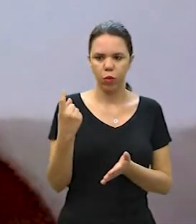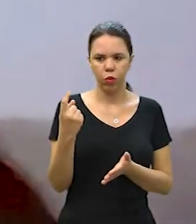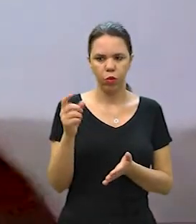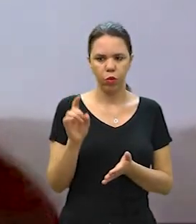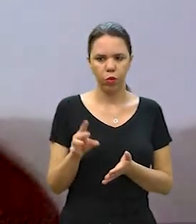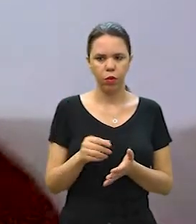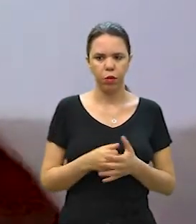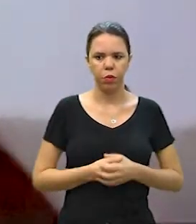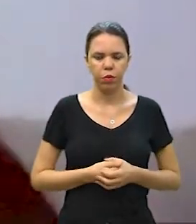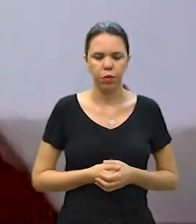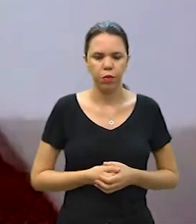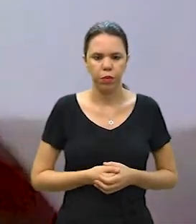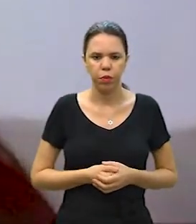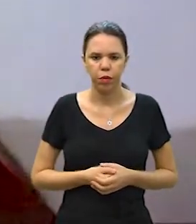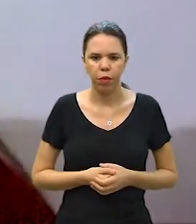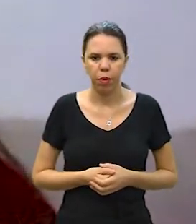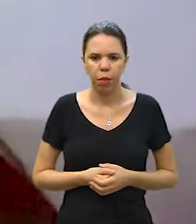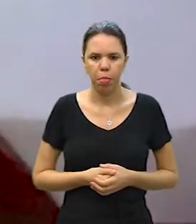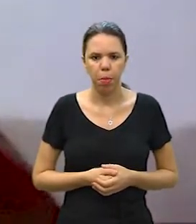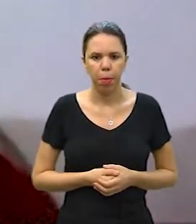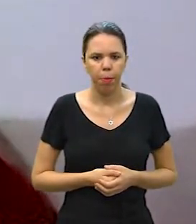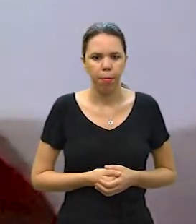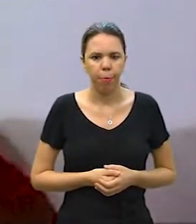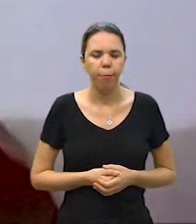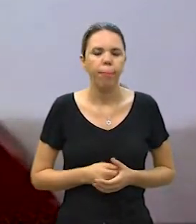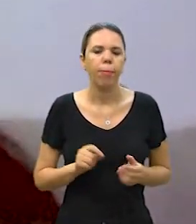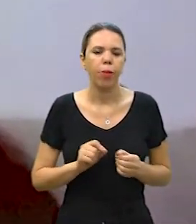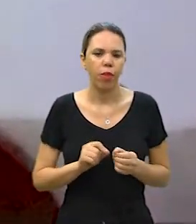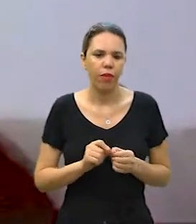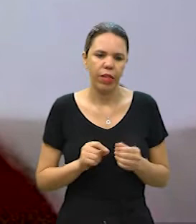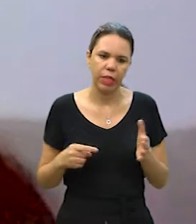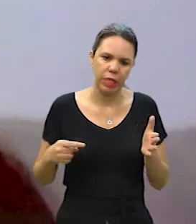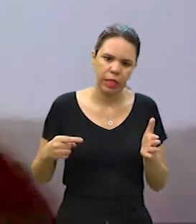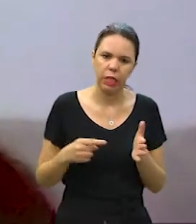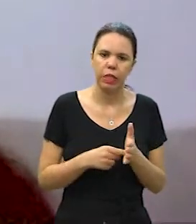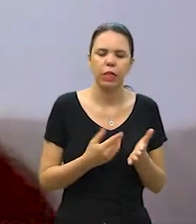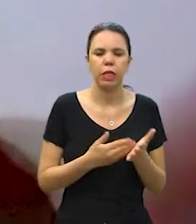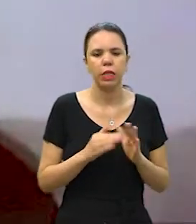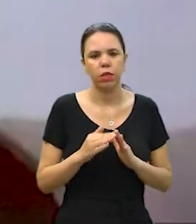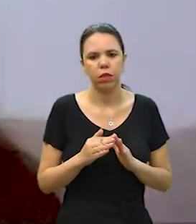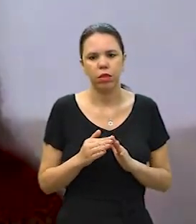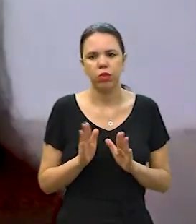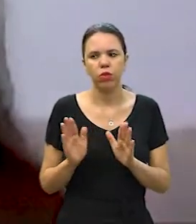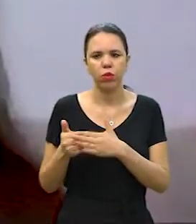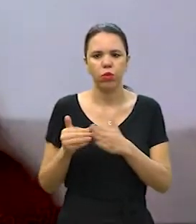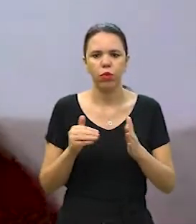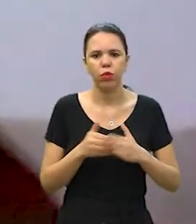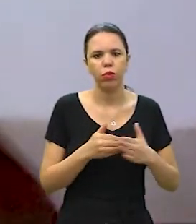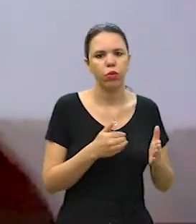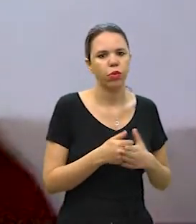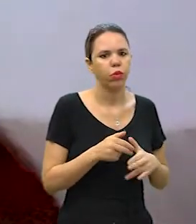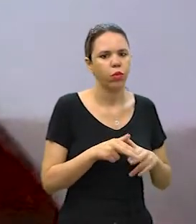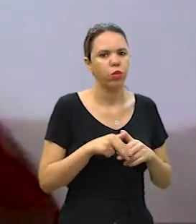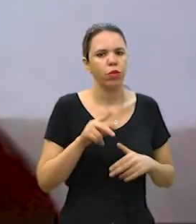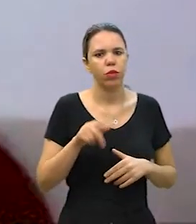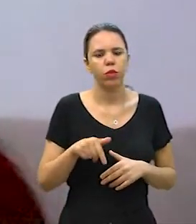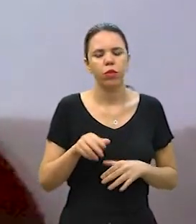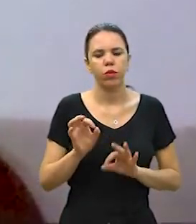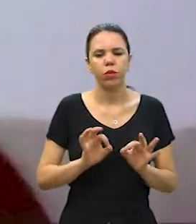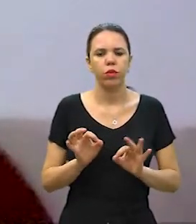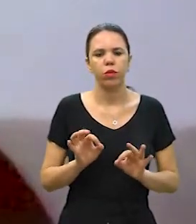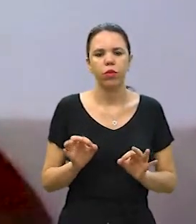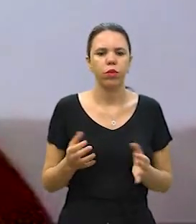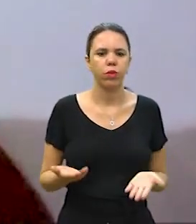só. Então, fizemos a denúncia, algumas escolas até fecharam por essa questão, até